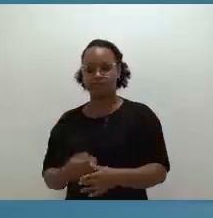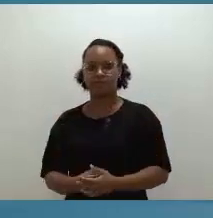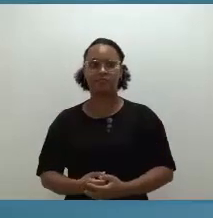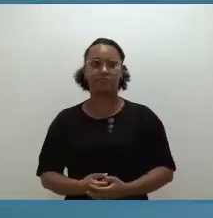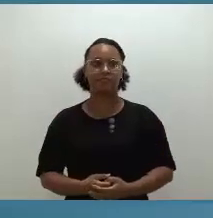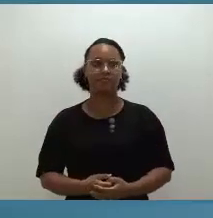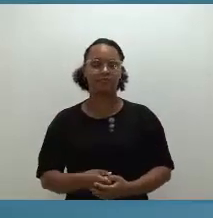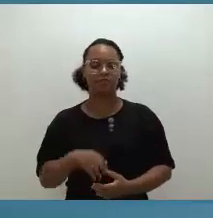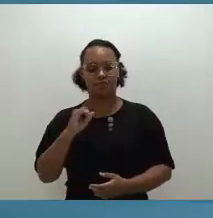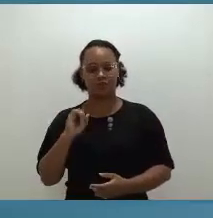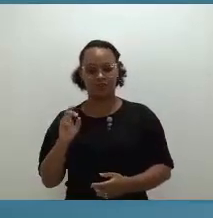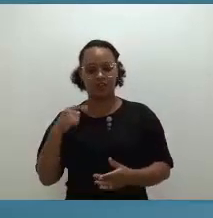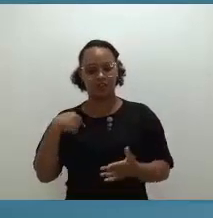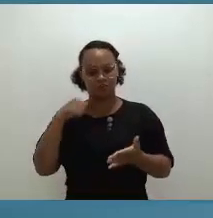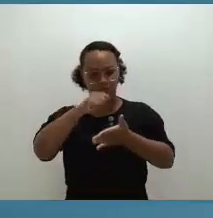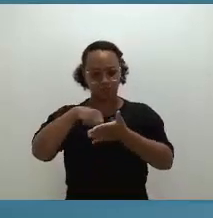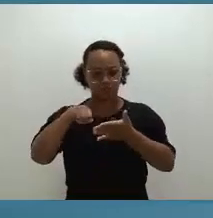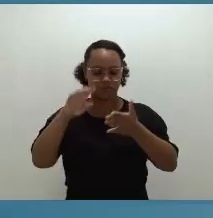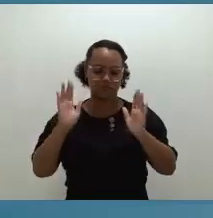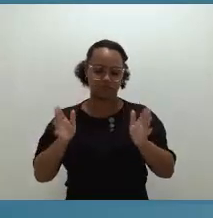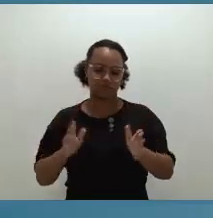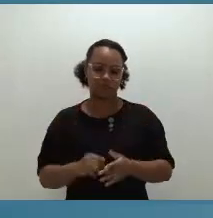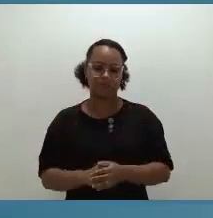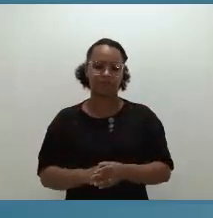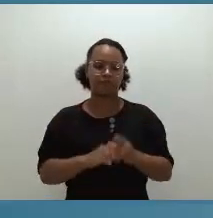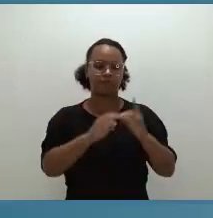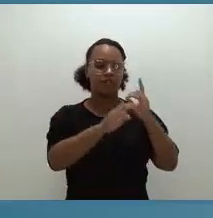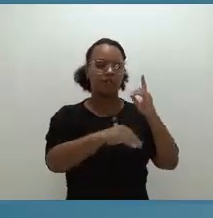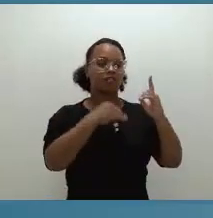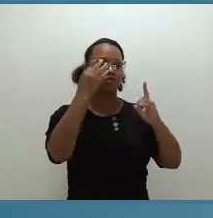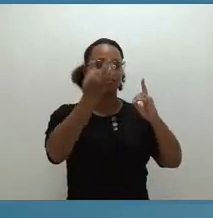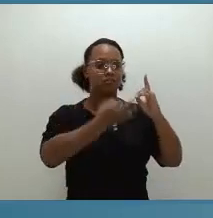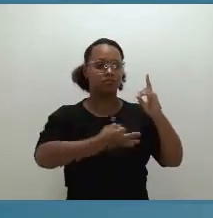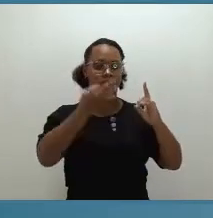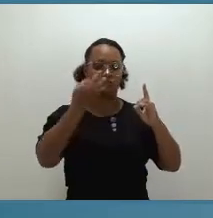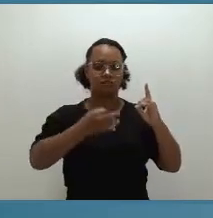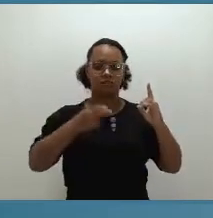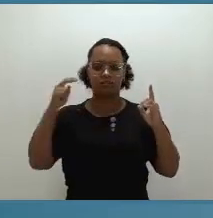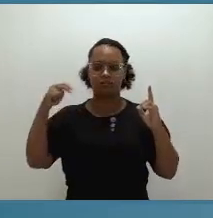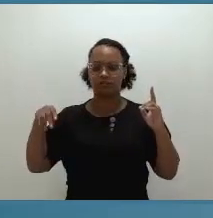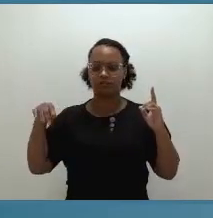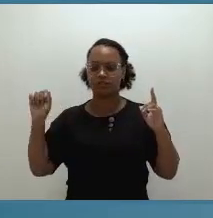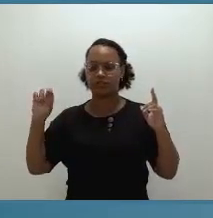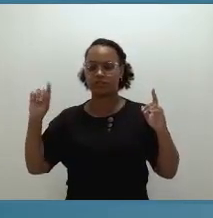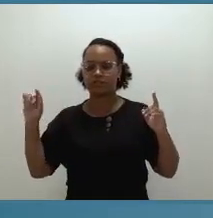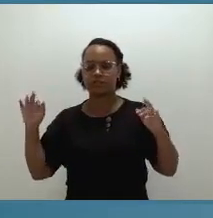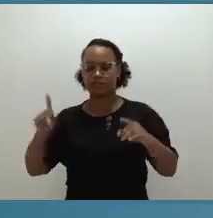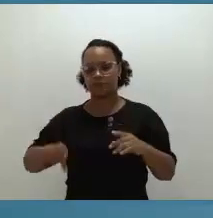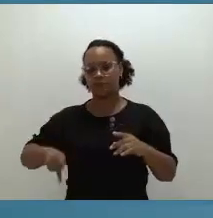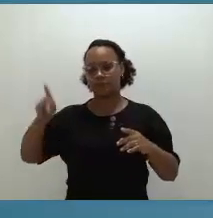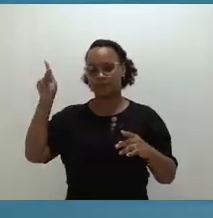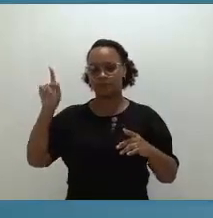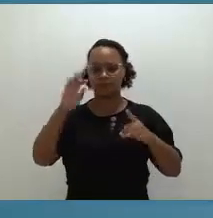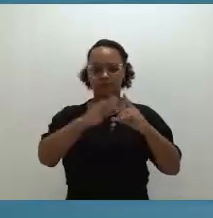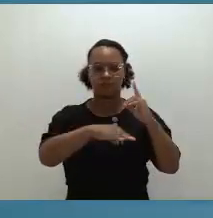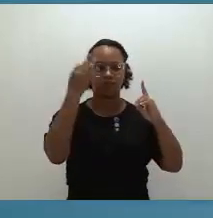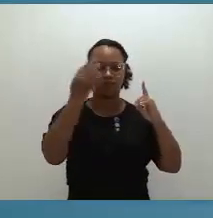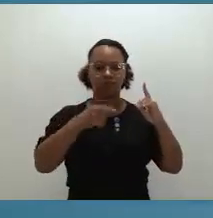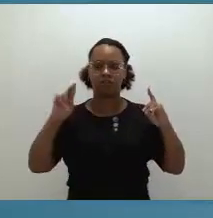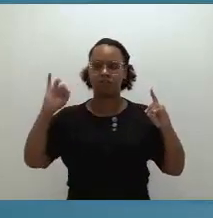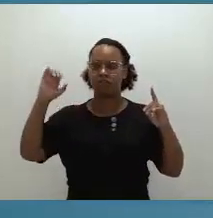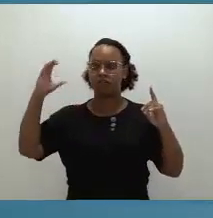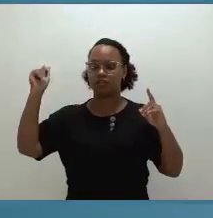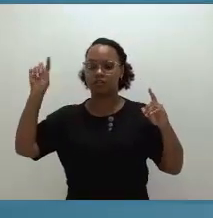aqui. Desembargadora Nazaré Gouveia, presidente. Desembargador Ricardo. Não.